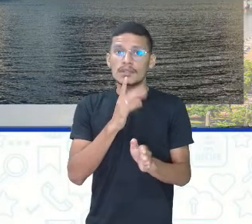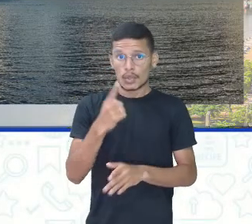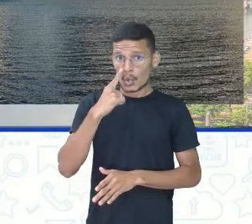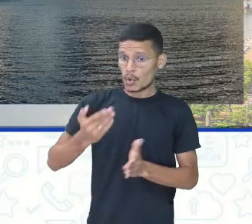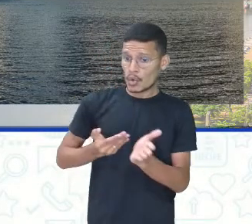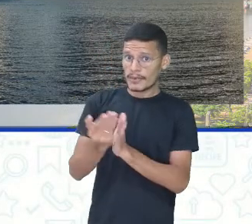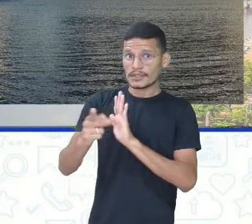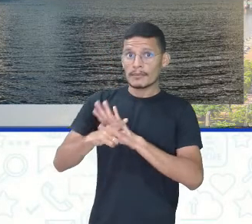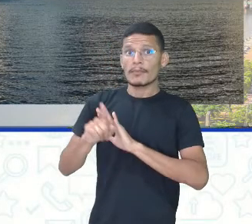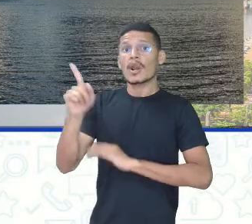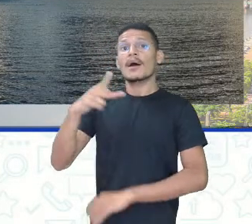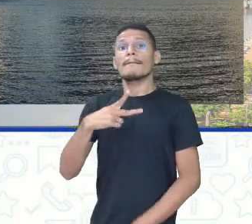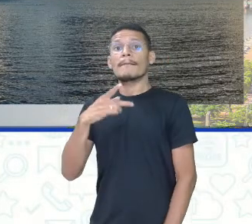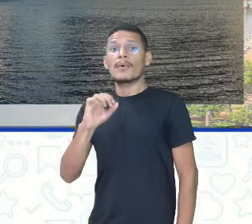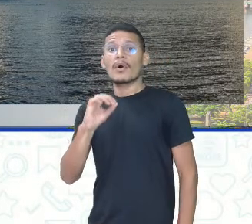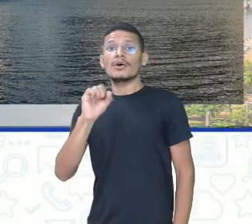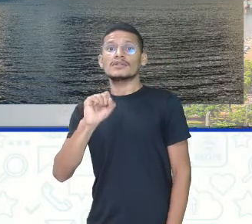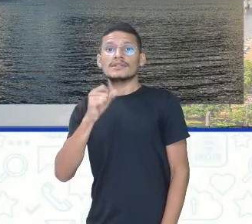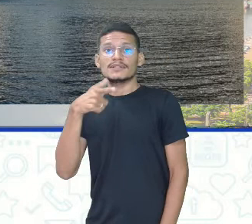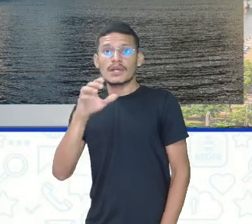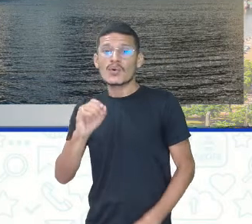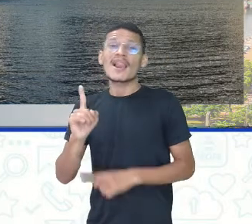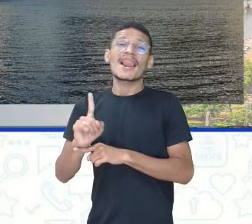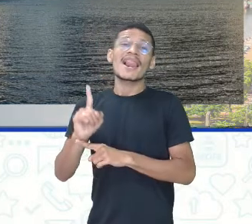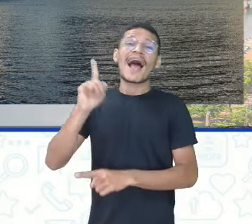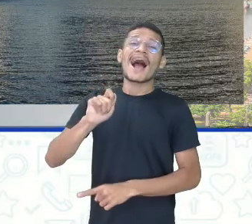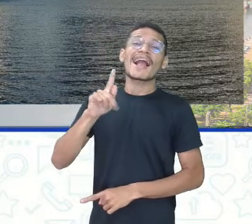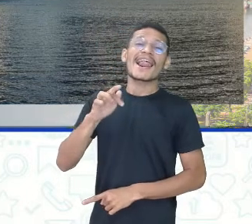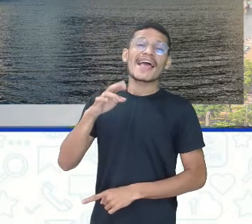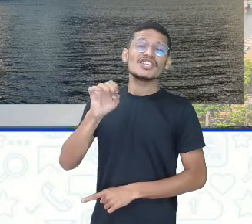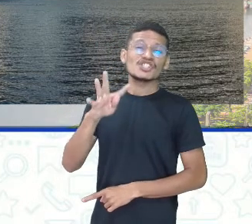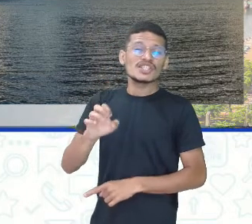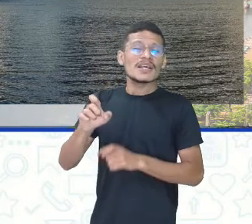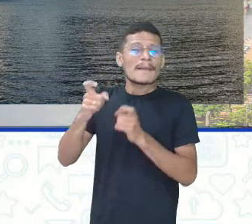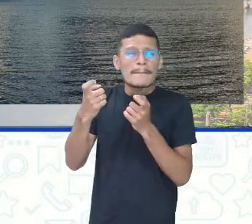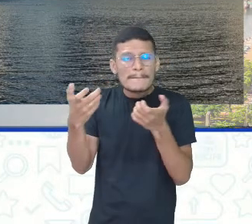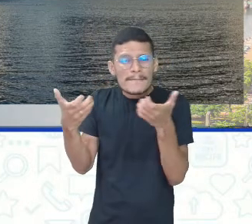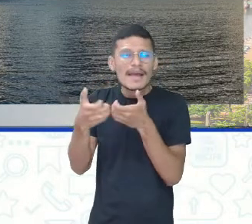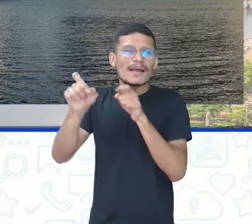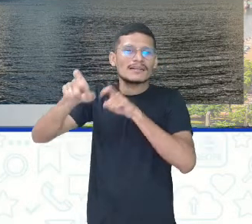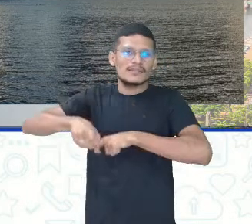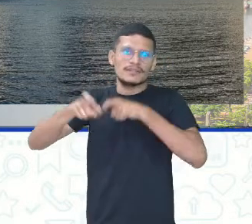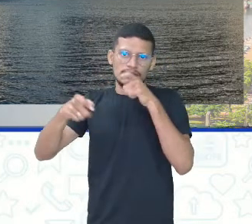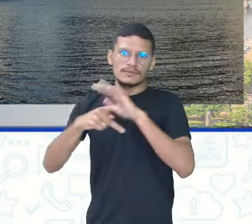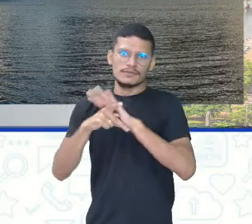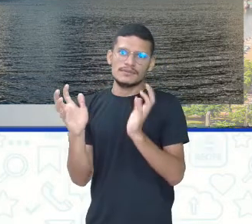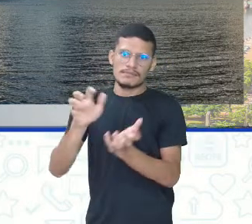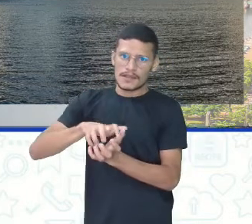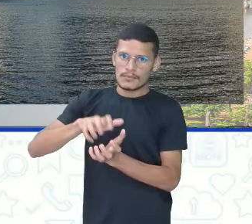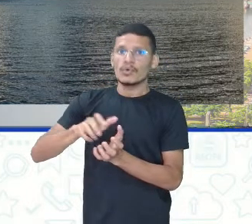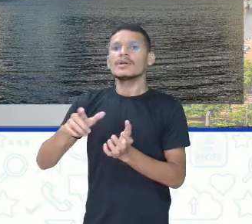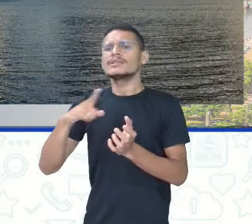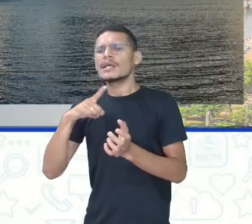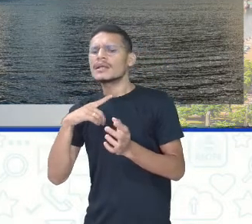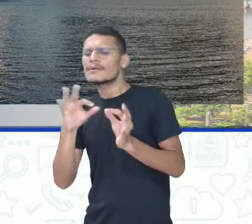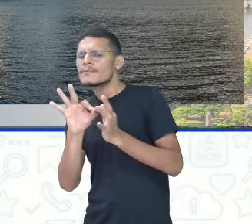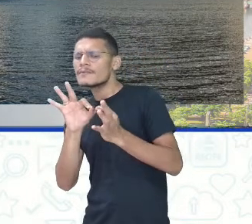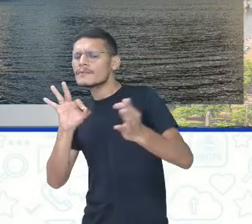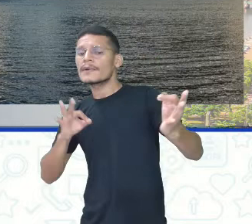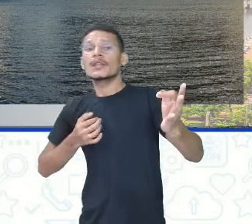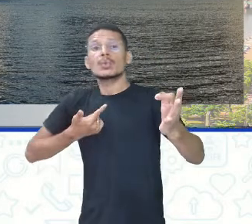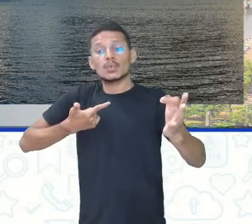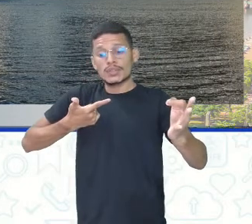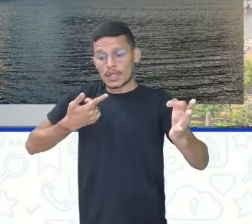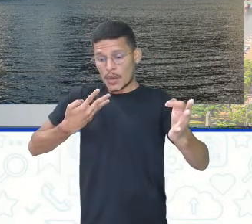no município de Poção, lá no agreste, quase no sertão de Pernambuco, e ele percorre um total de